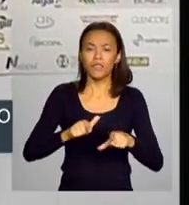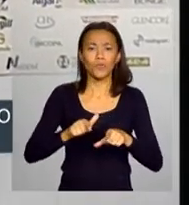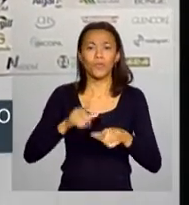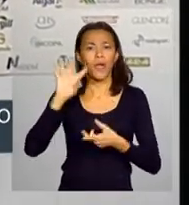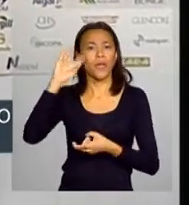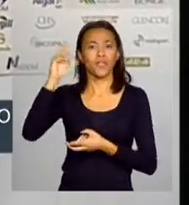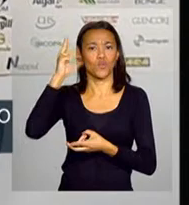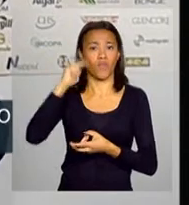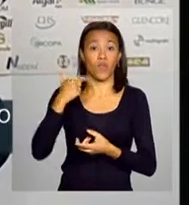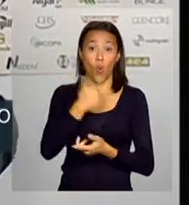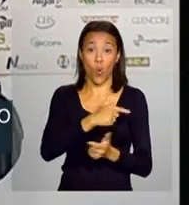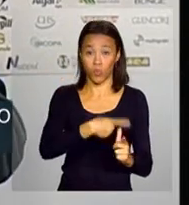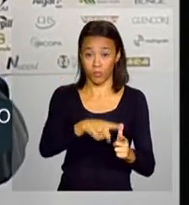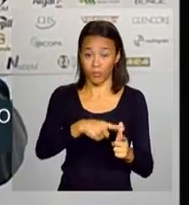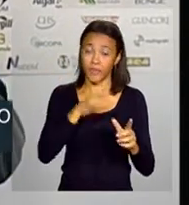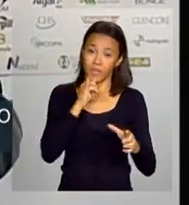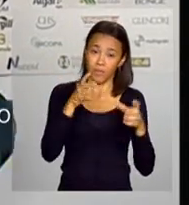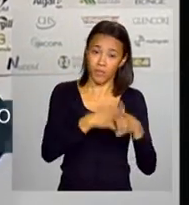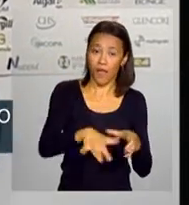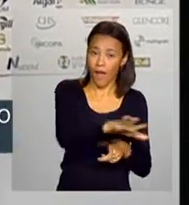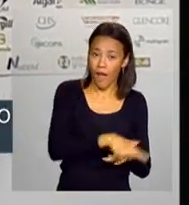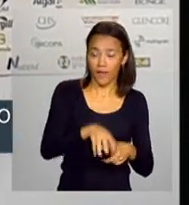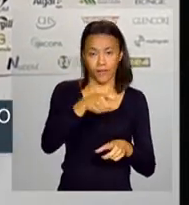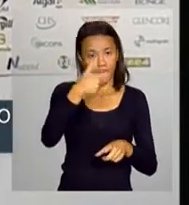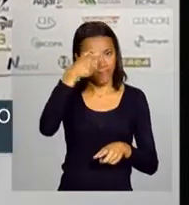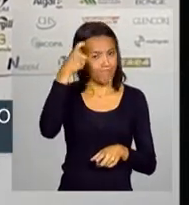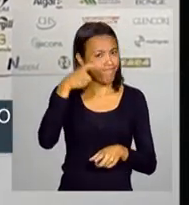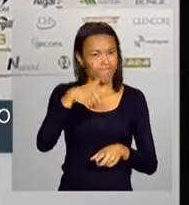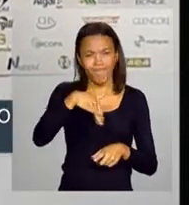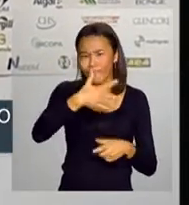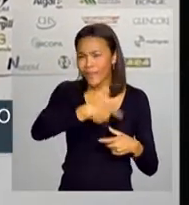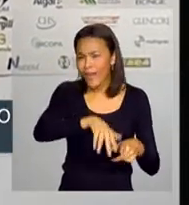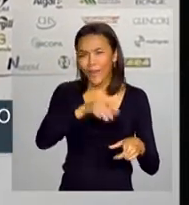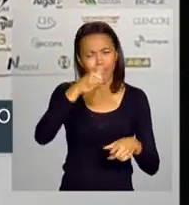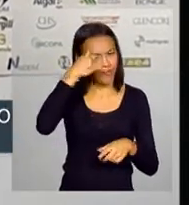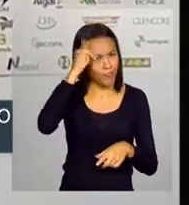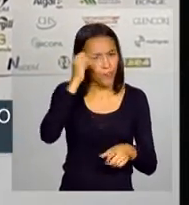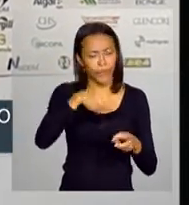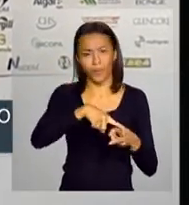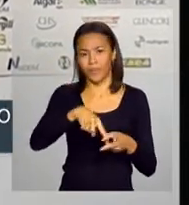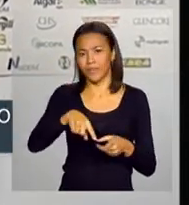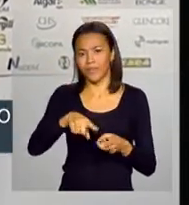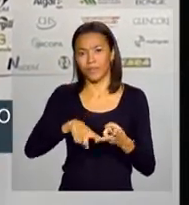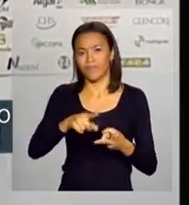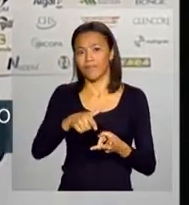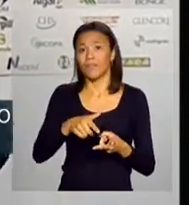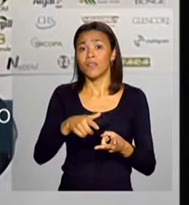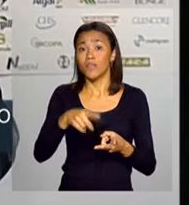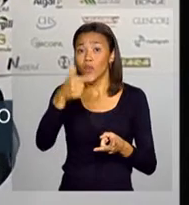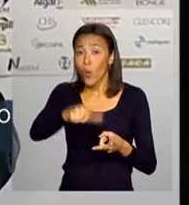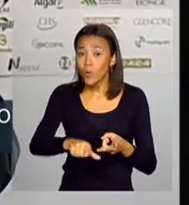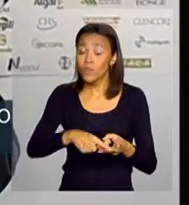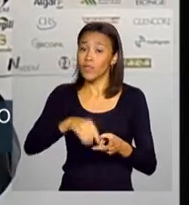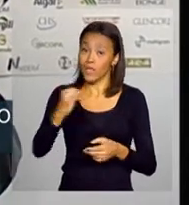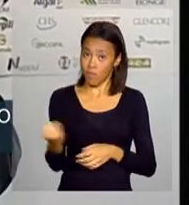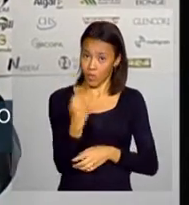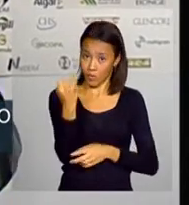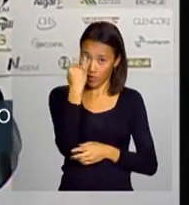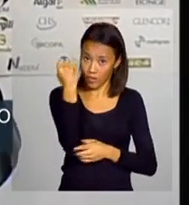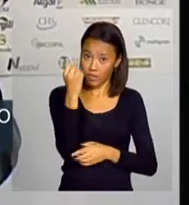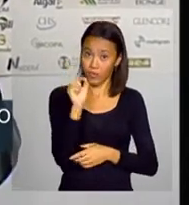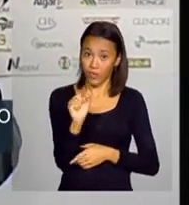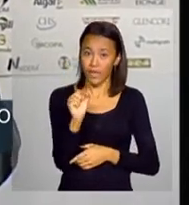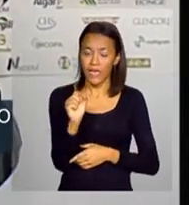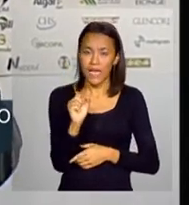outras áreas, como pecuária, GUS, etc. E uma questão importante é o processo de